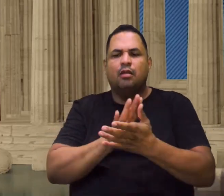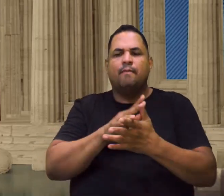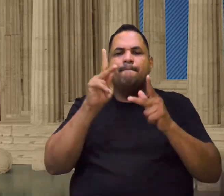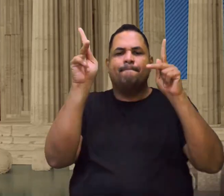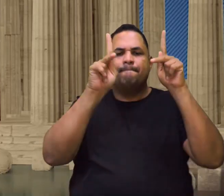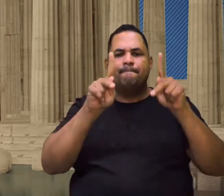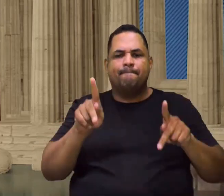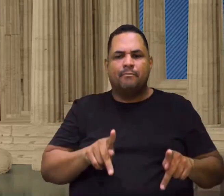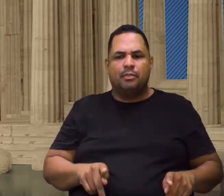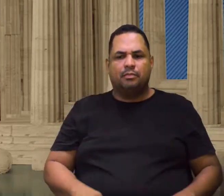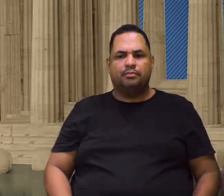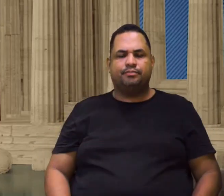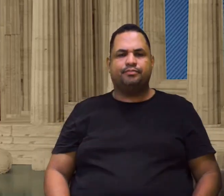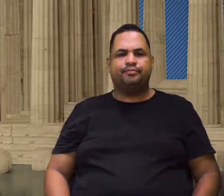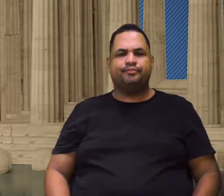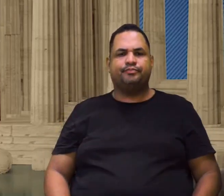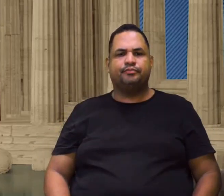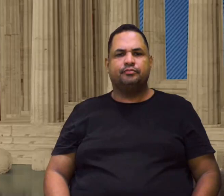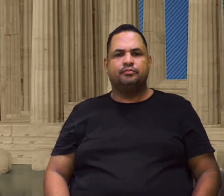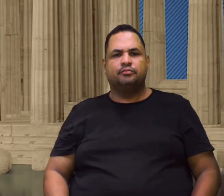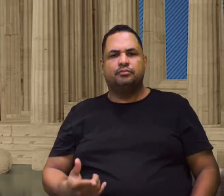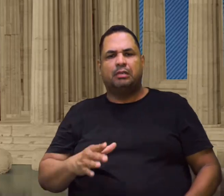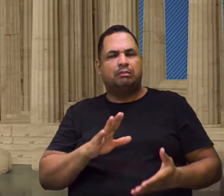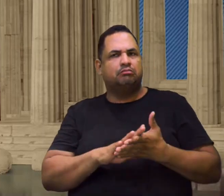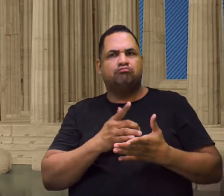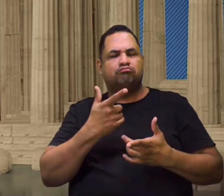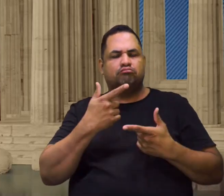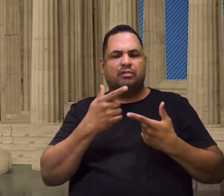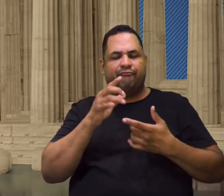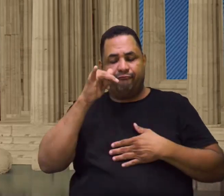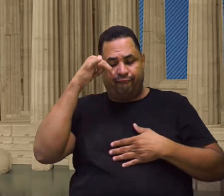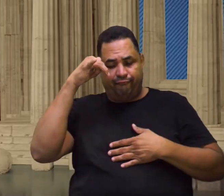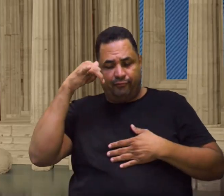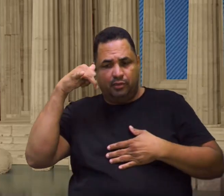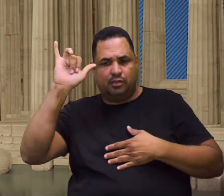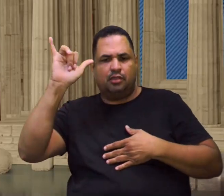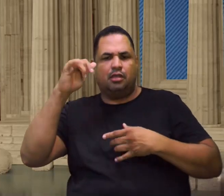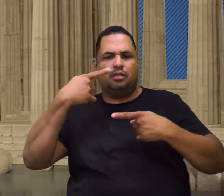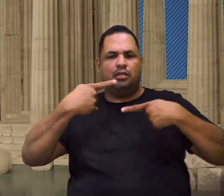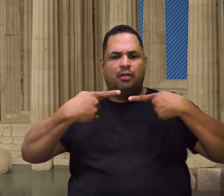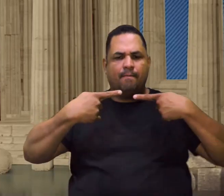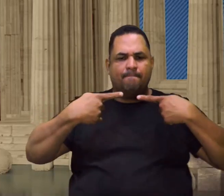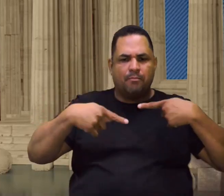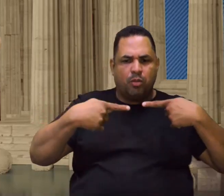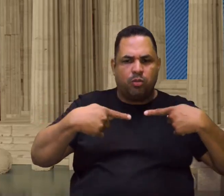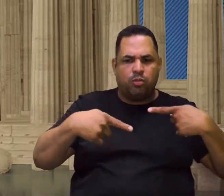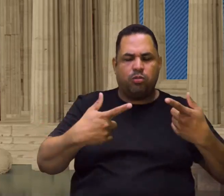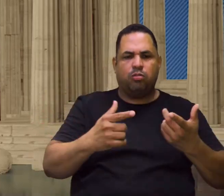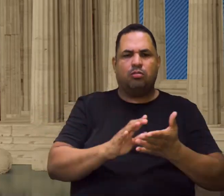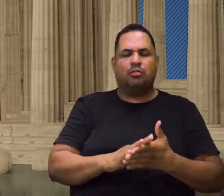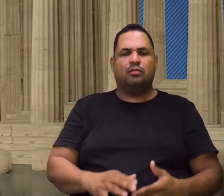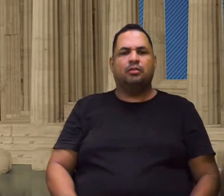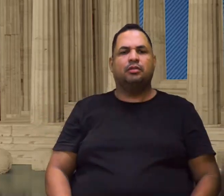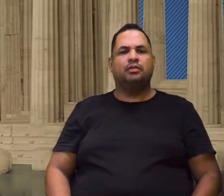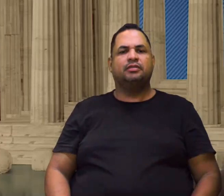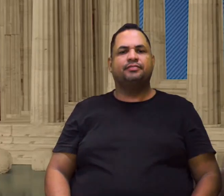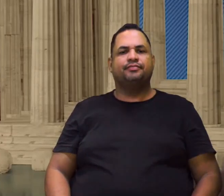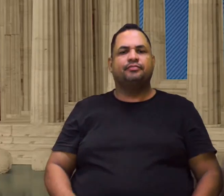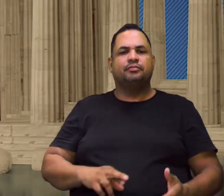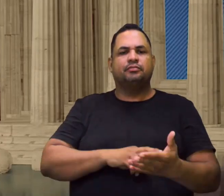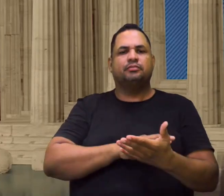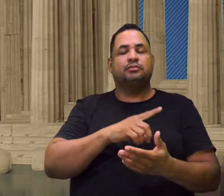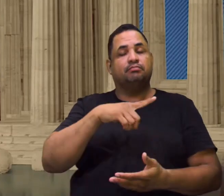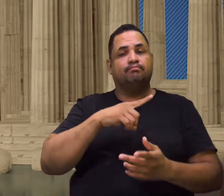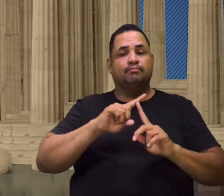situação. Não criar conflitos, mas é um diálogo entre multidisciplinar, várias pessoas com várias